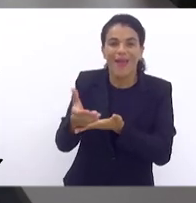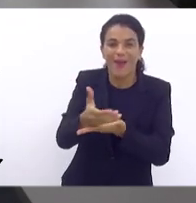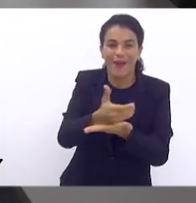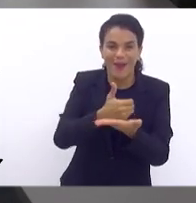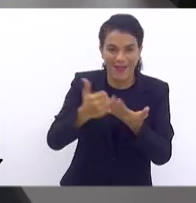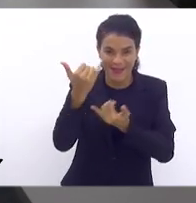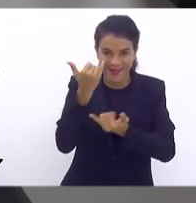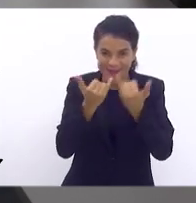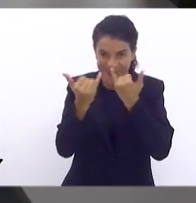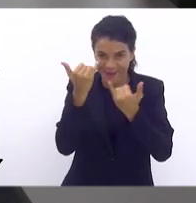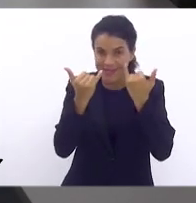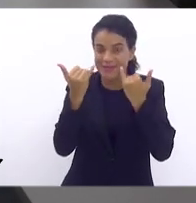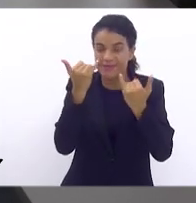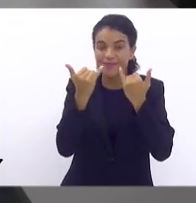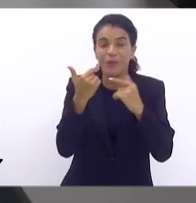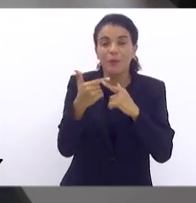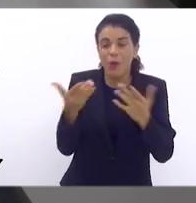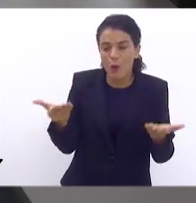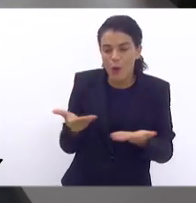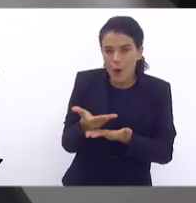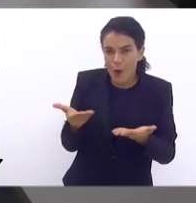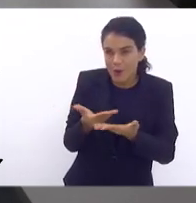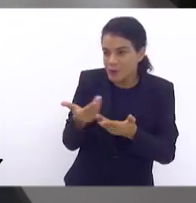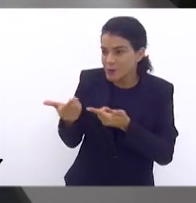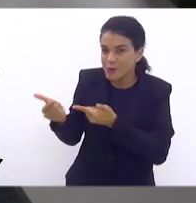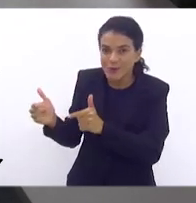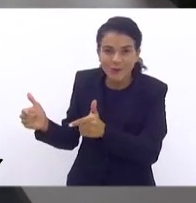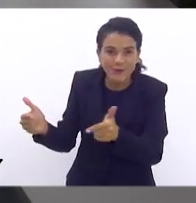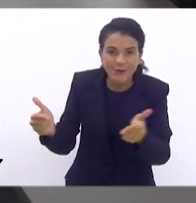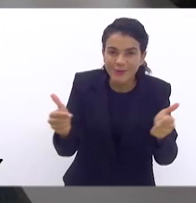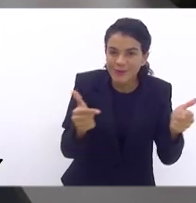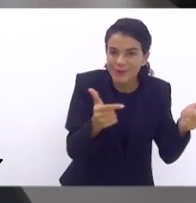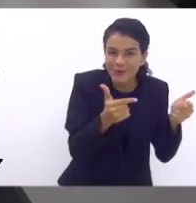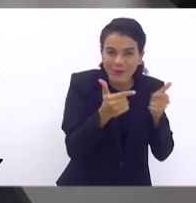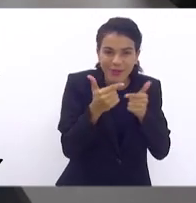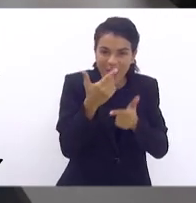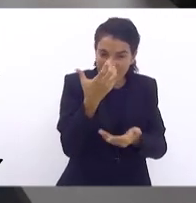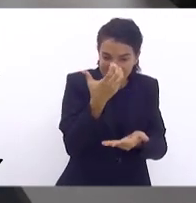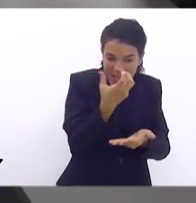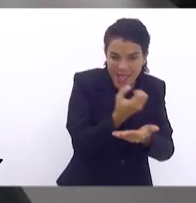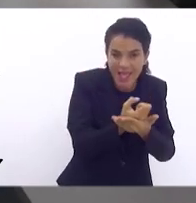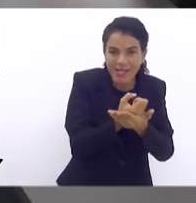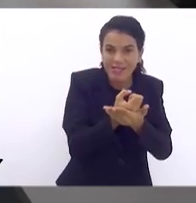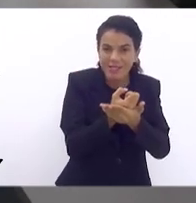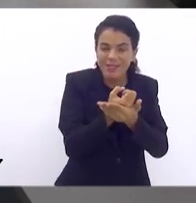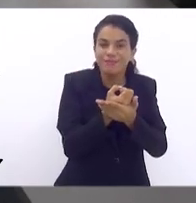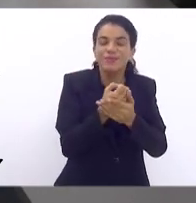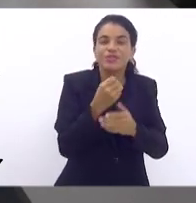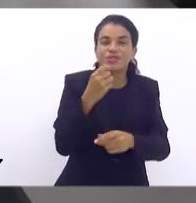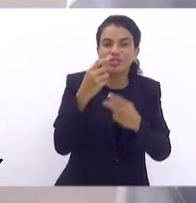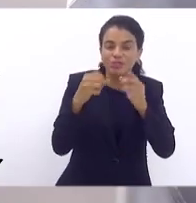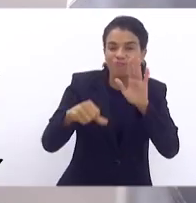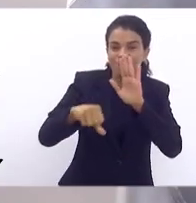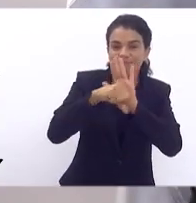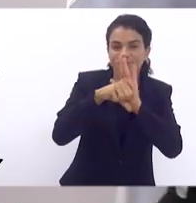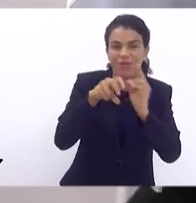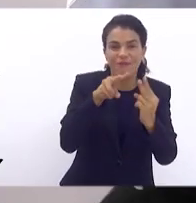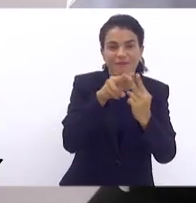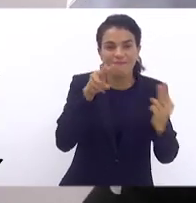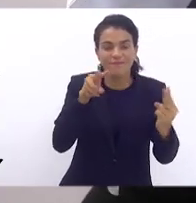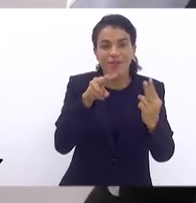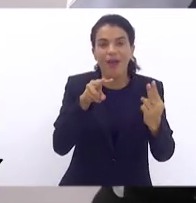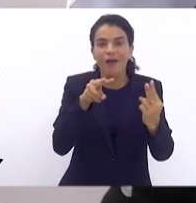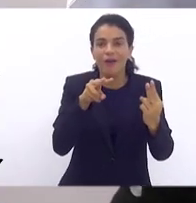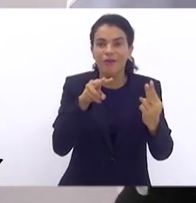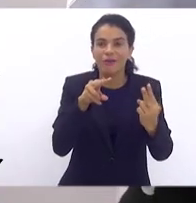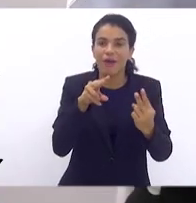porque hoje na medida em que você não tem o marcador específico de crime virtual né você